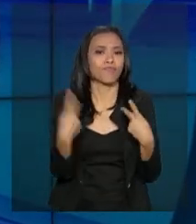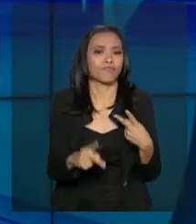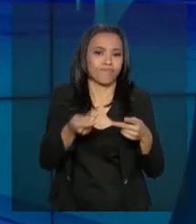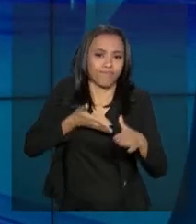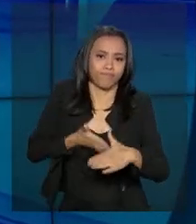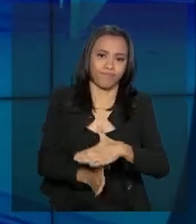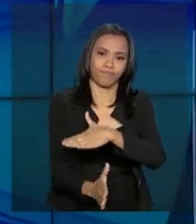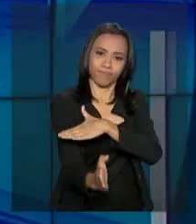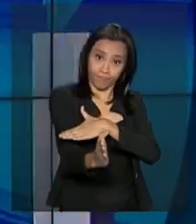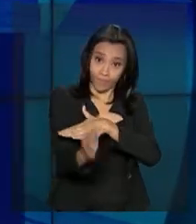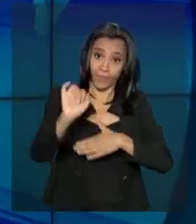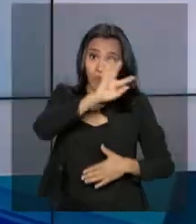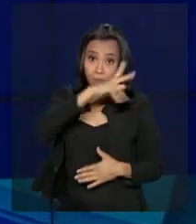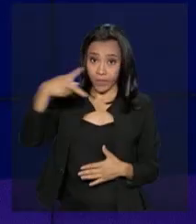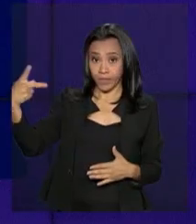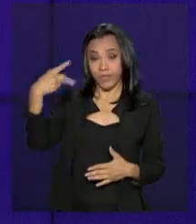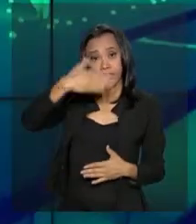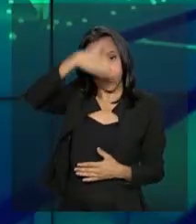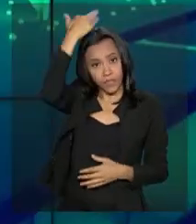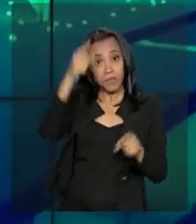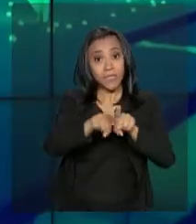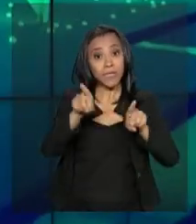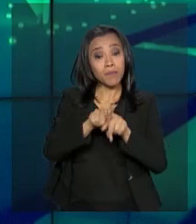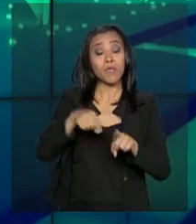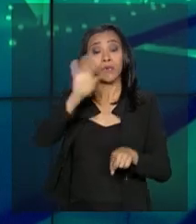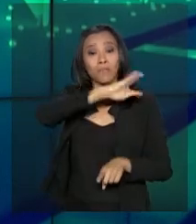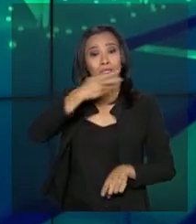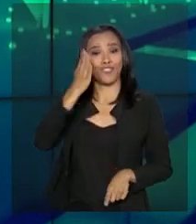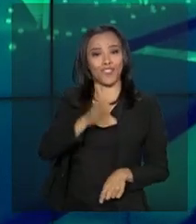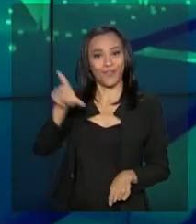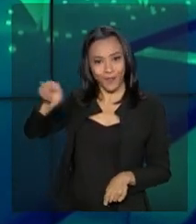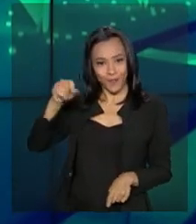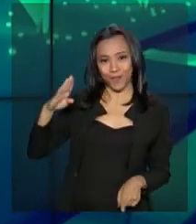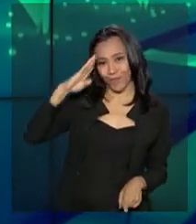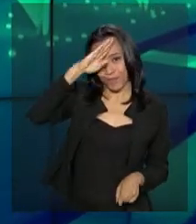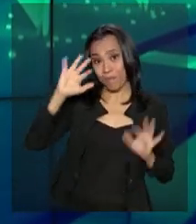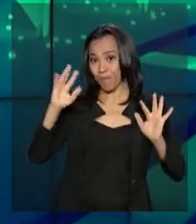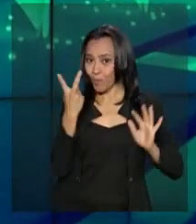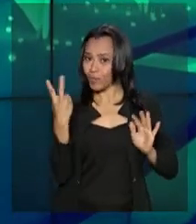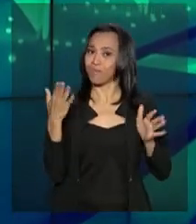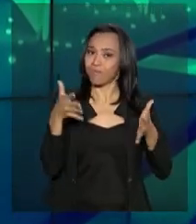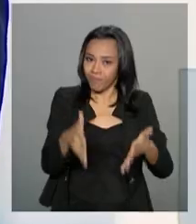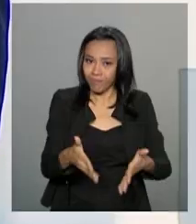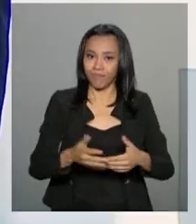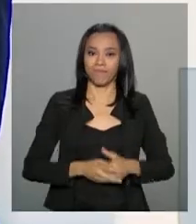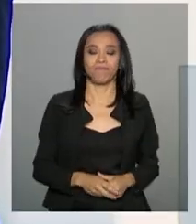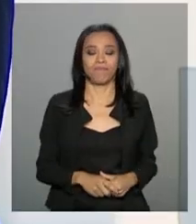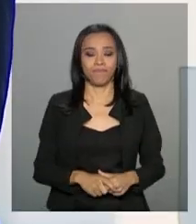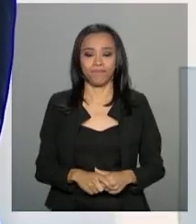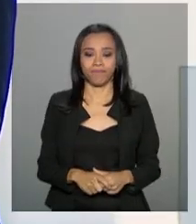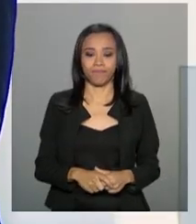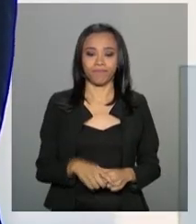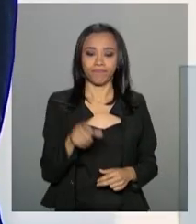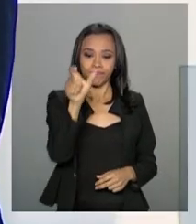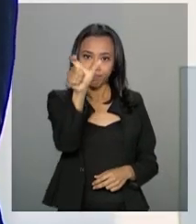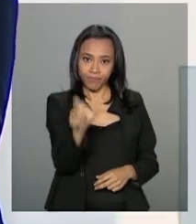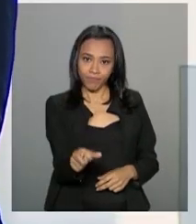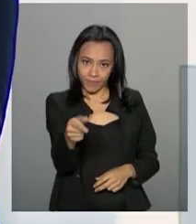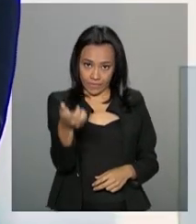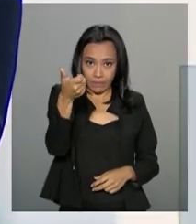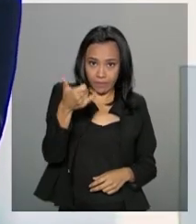o presidente michel temer eo presidente eleito jair bolsonaro participaram do evento o dia